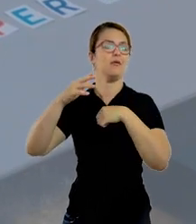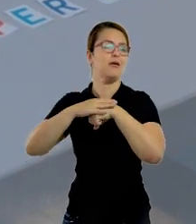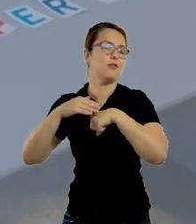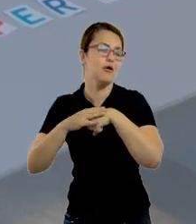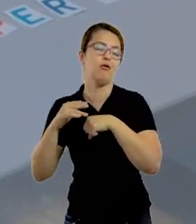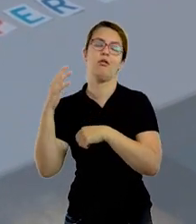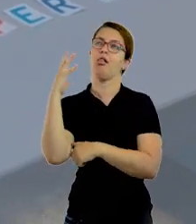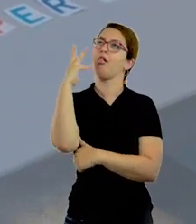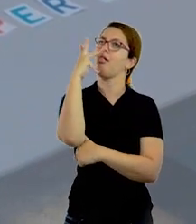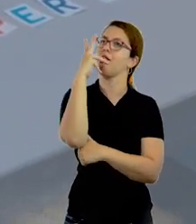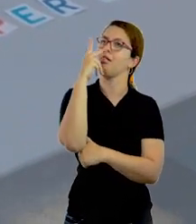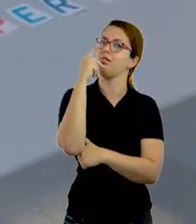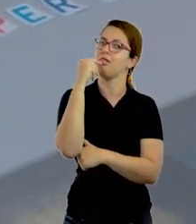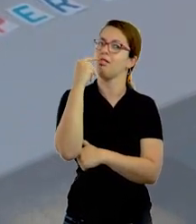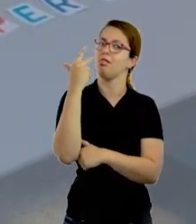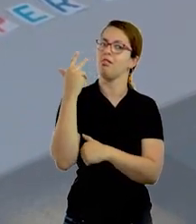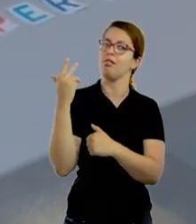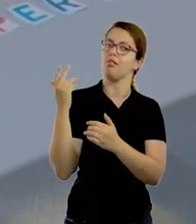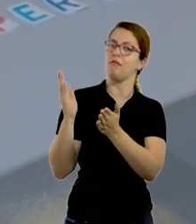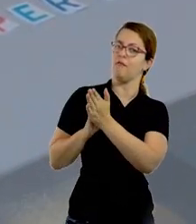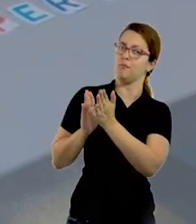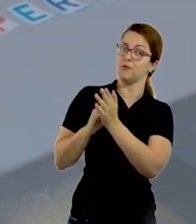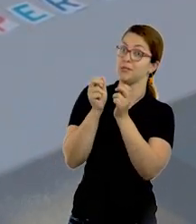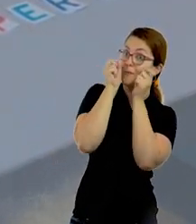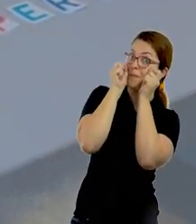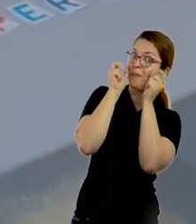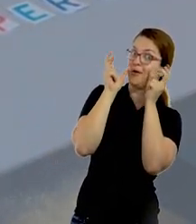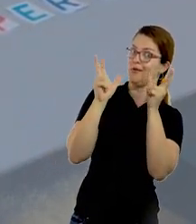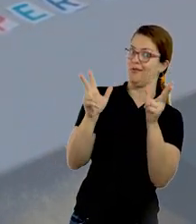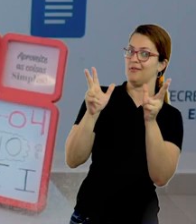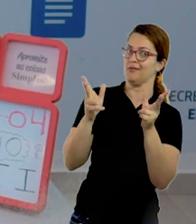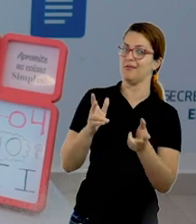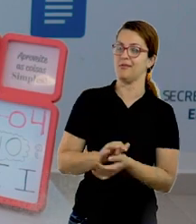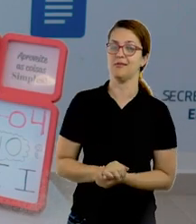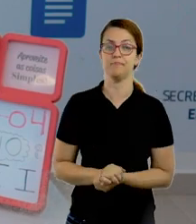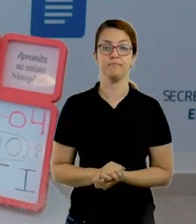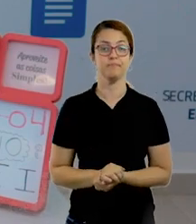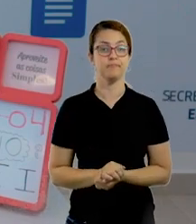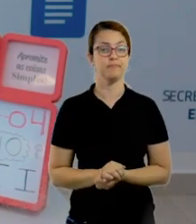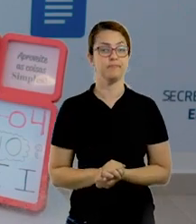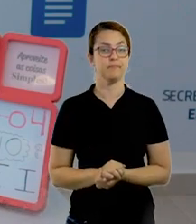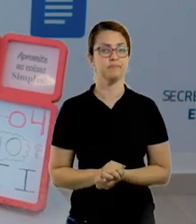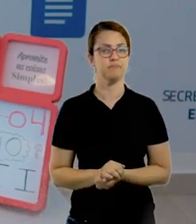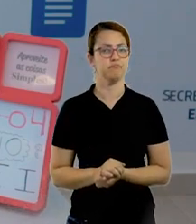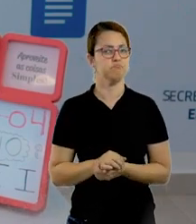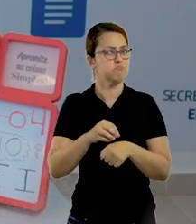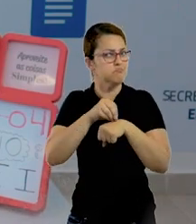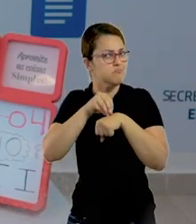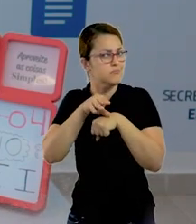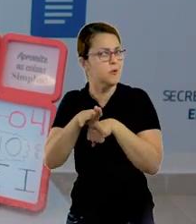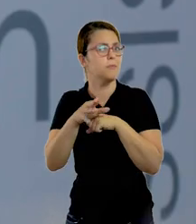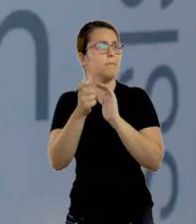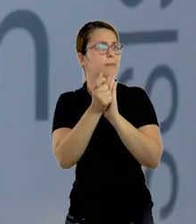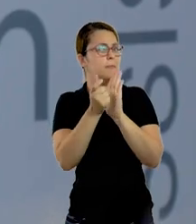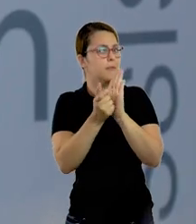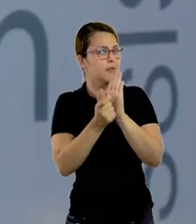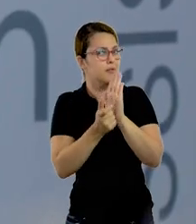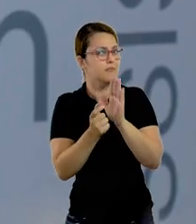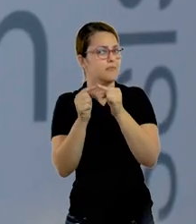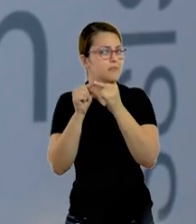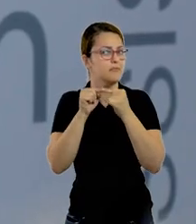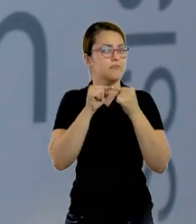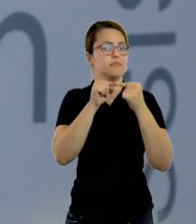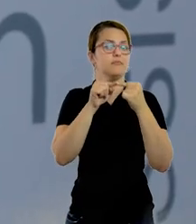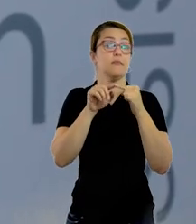linda, talentosa, esperta. Essas são as minhas sugestões de palavras, mas